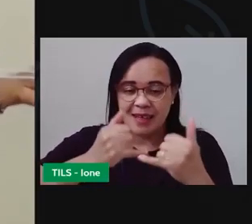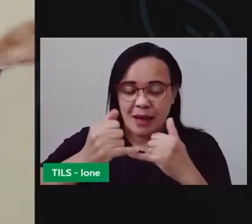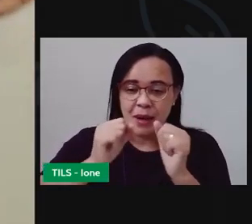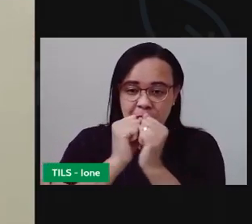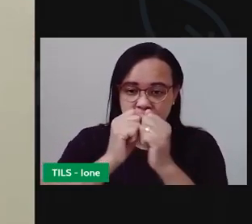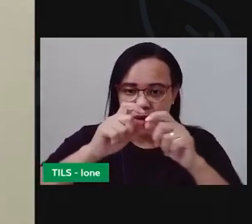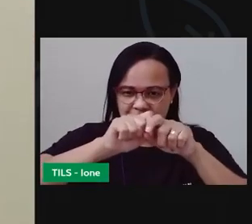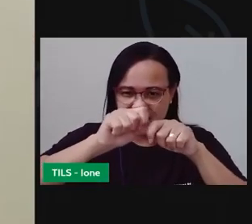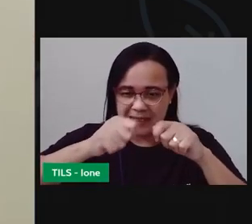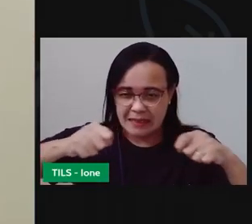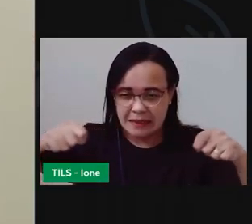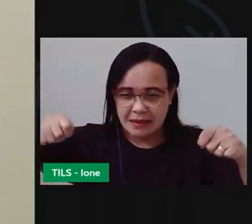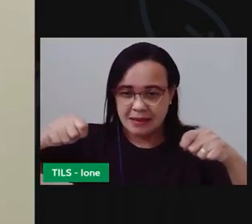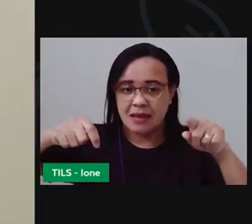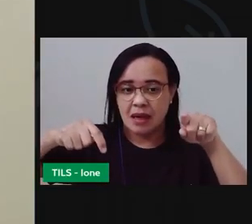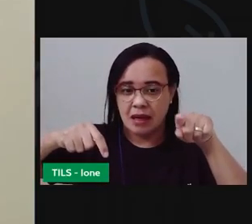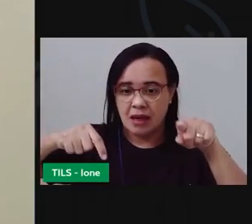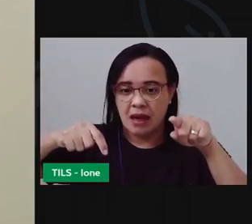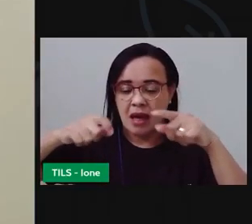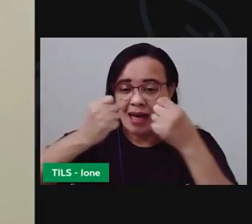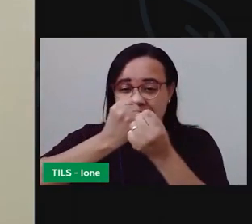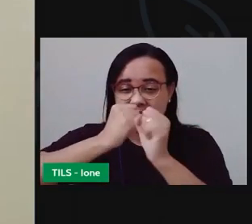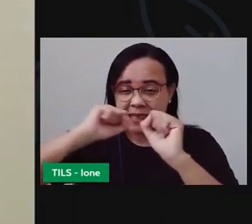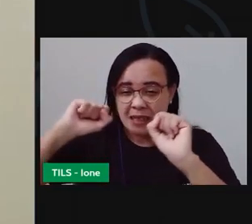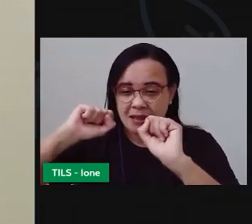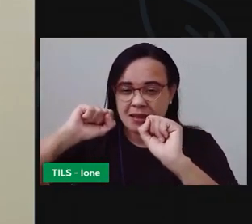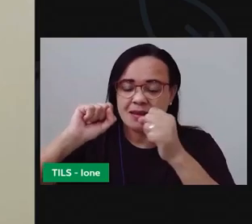cortar aqui desse tamanho.